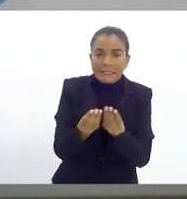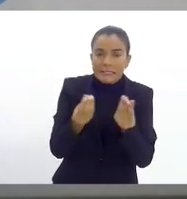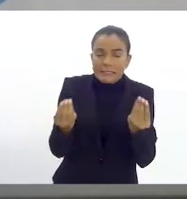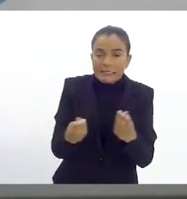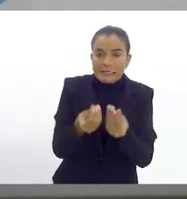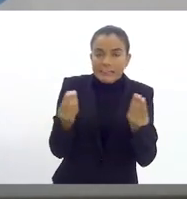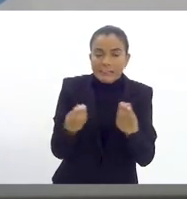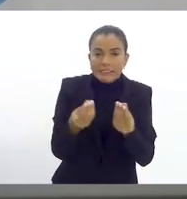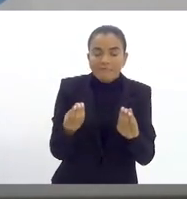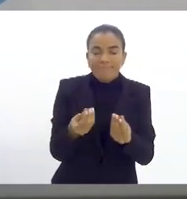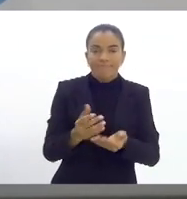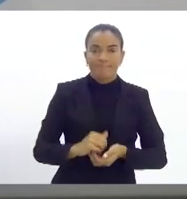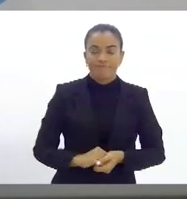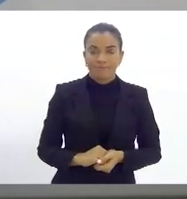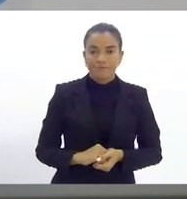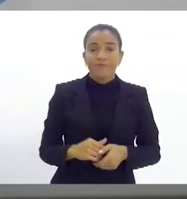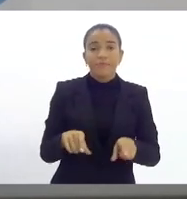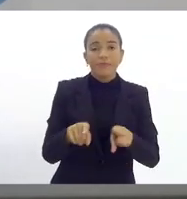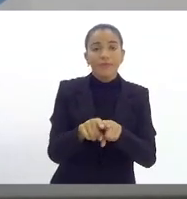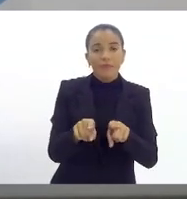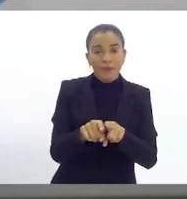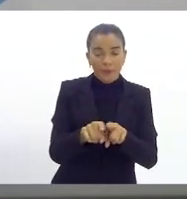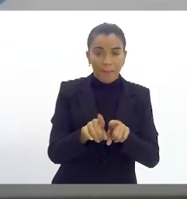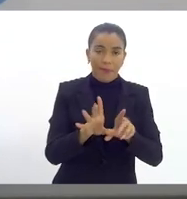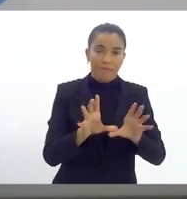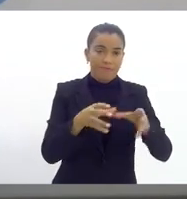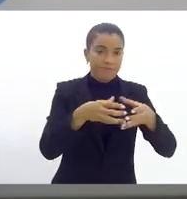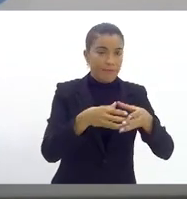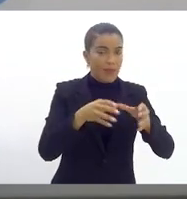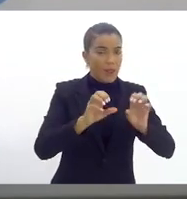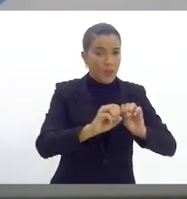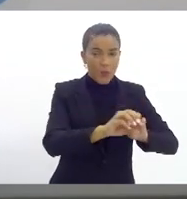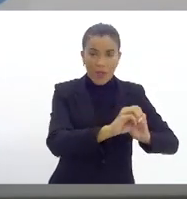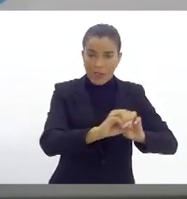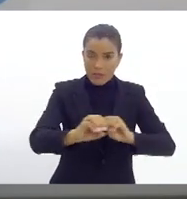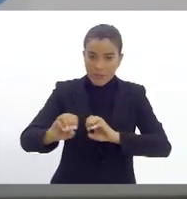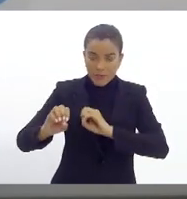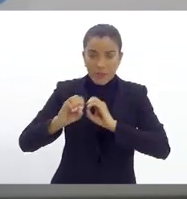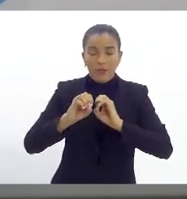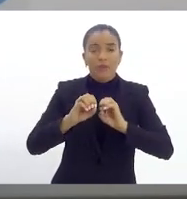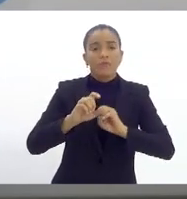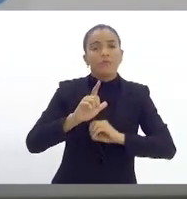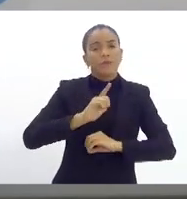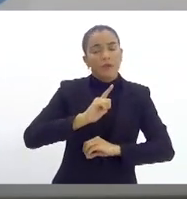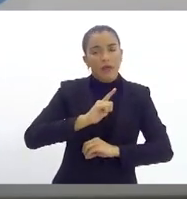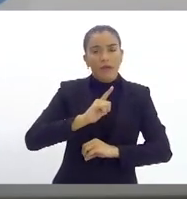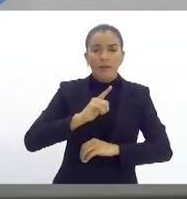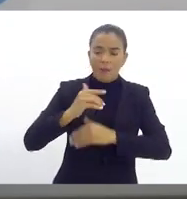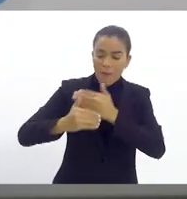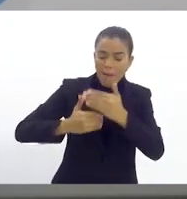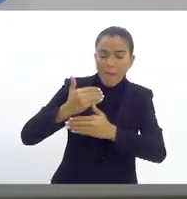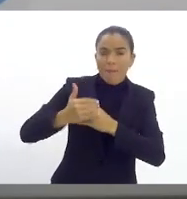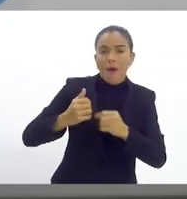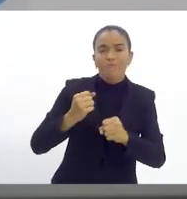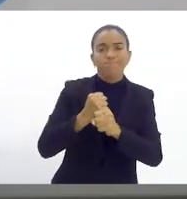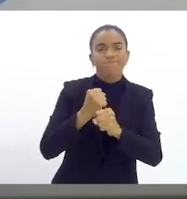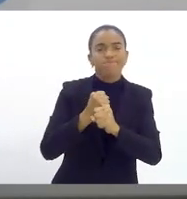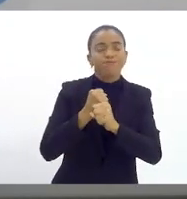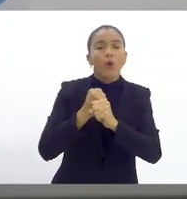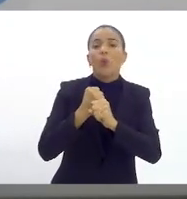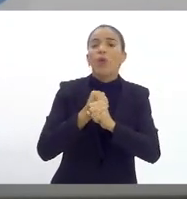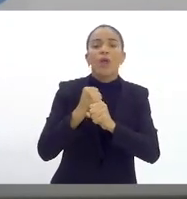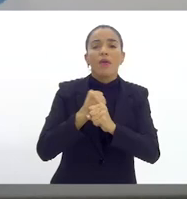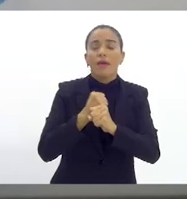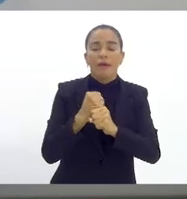Além disso esses conglomerados educacionais eles têm acumulado históricos de desrespeito